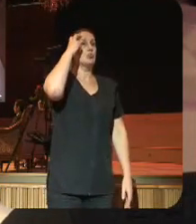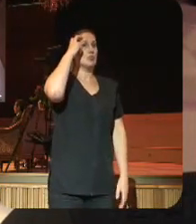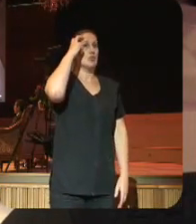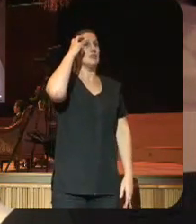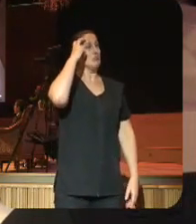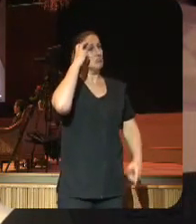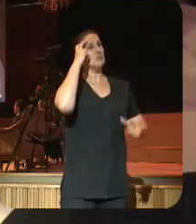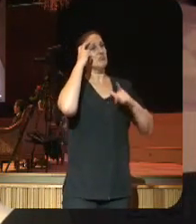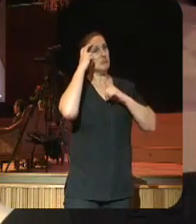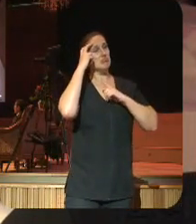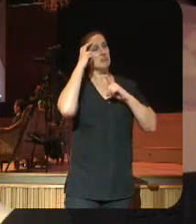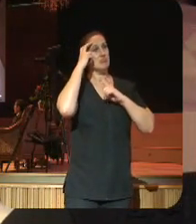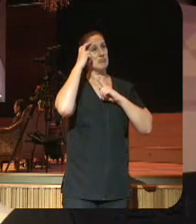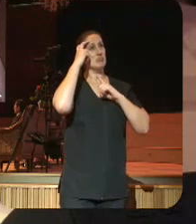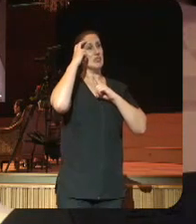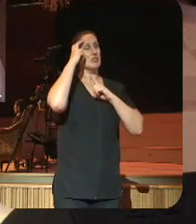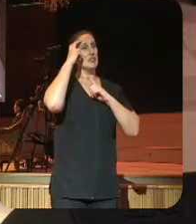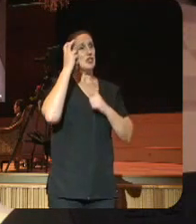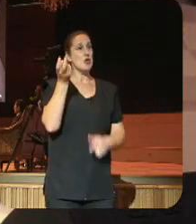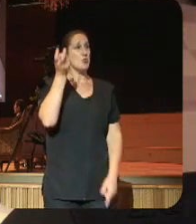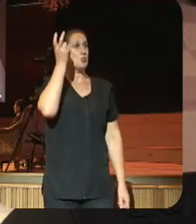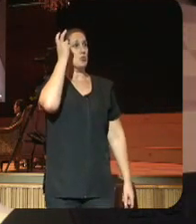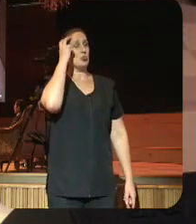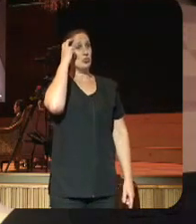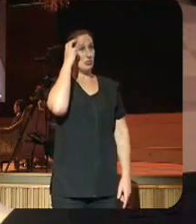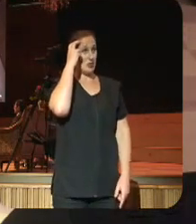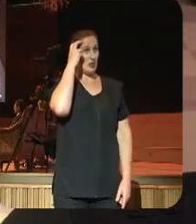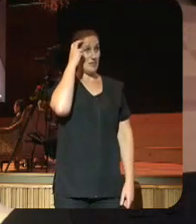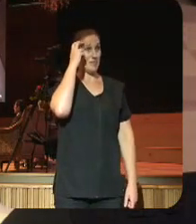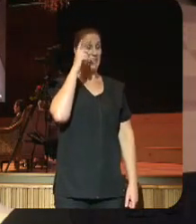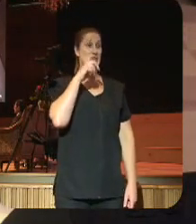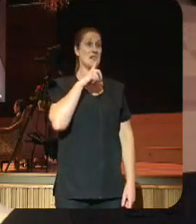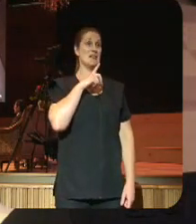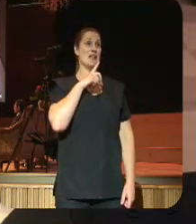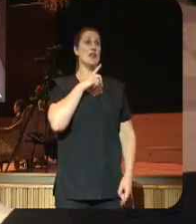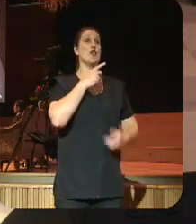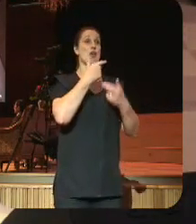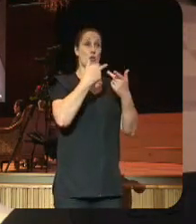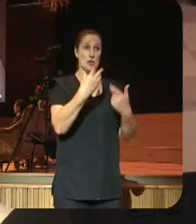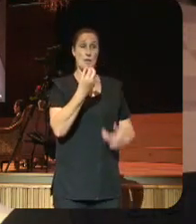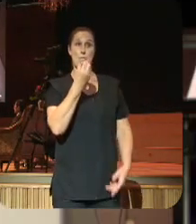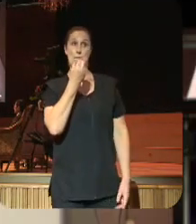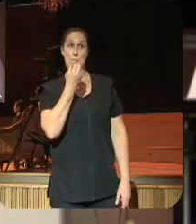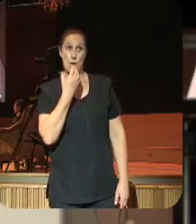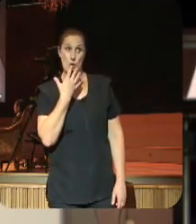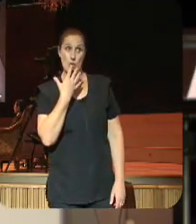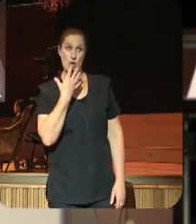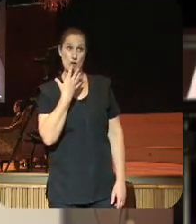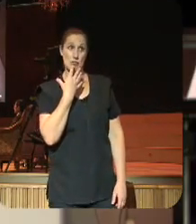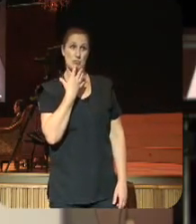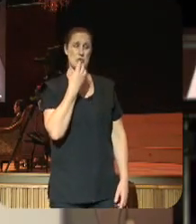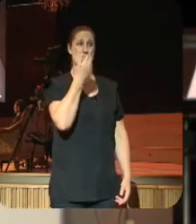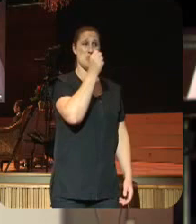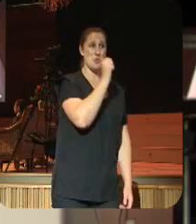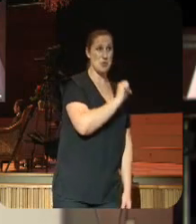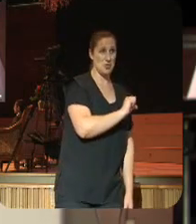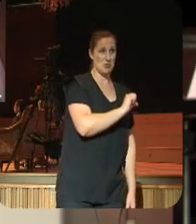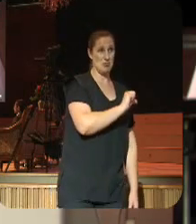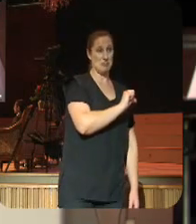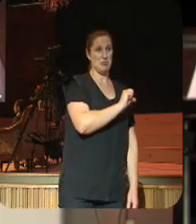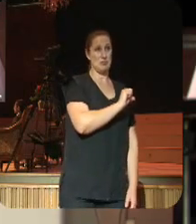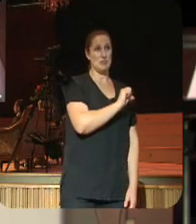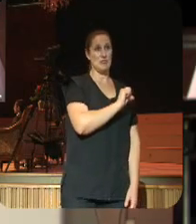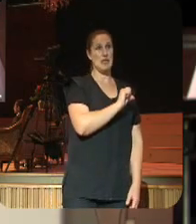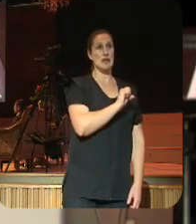E é interessante que toda cultura tem elementos bons que Deus mesmo inseriu como ponto de